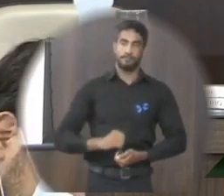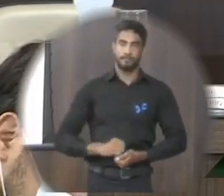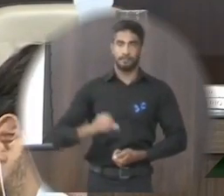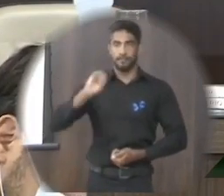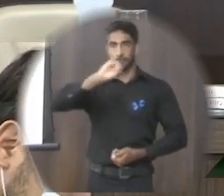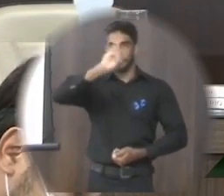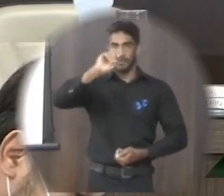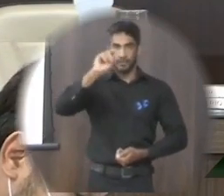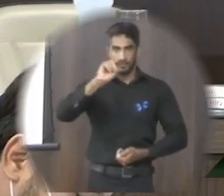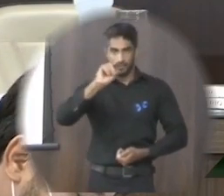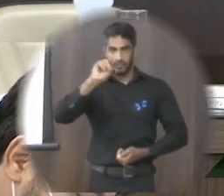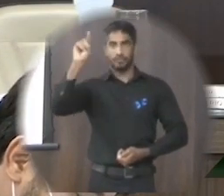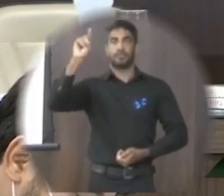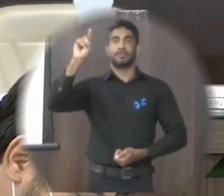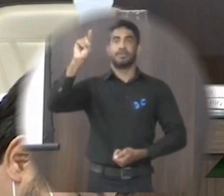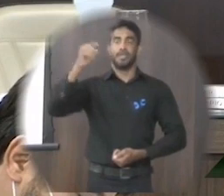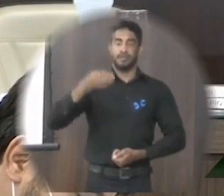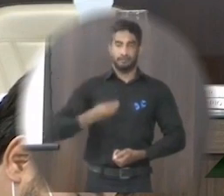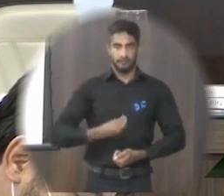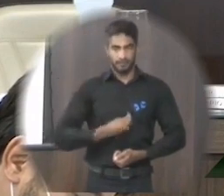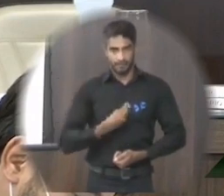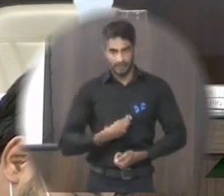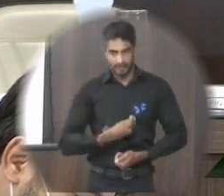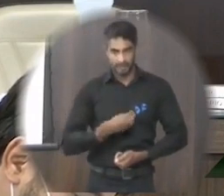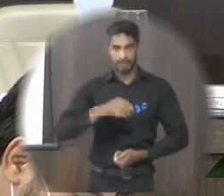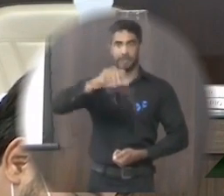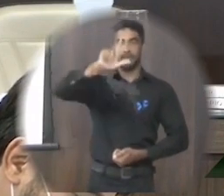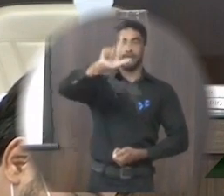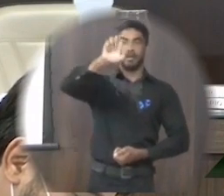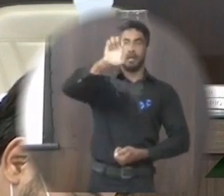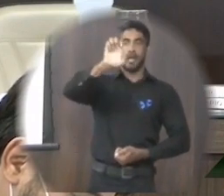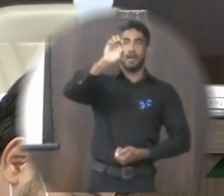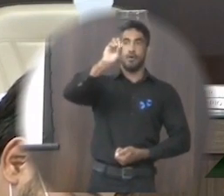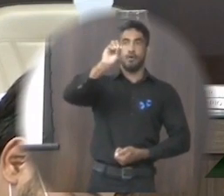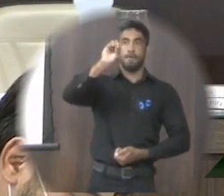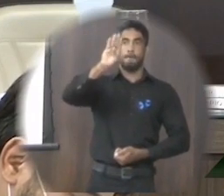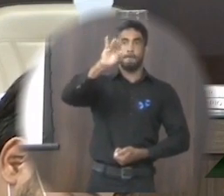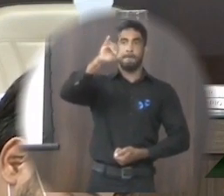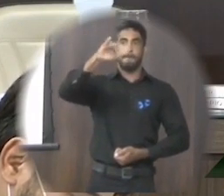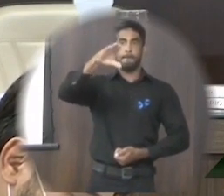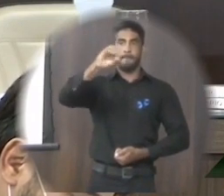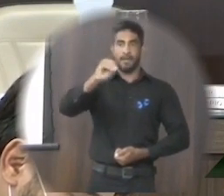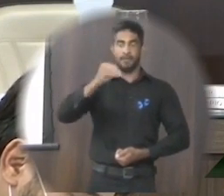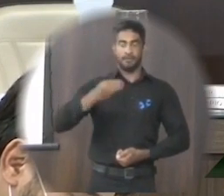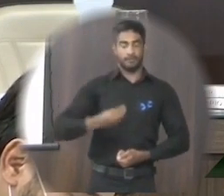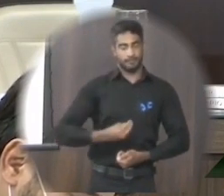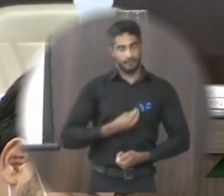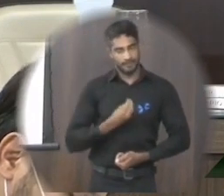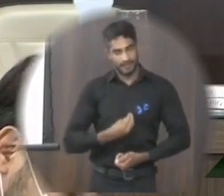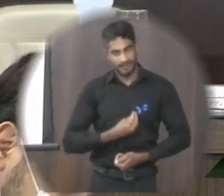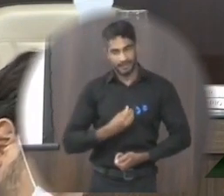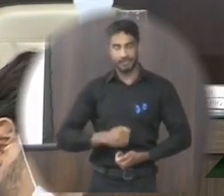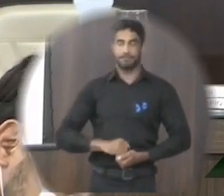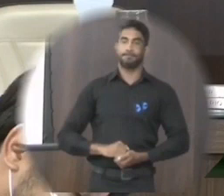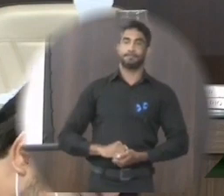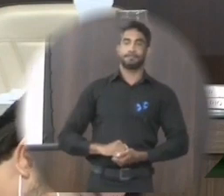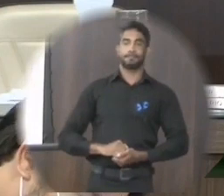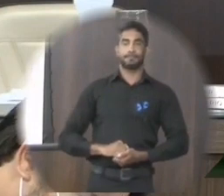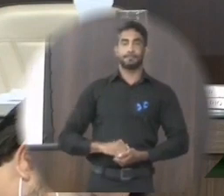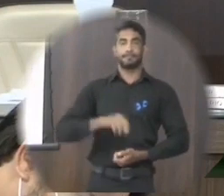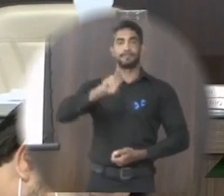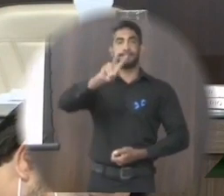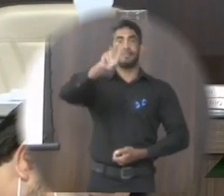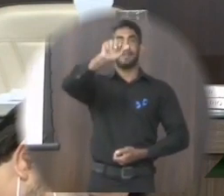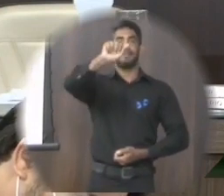José Tarcísio Mendes. Leubino Antunes de Bem. Presente.